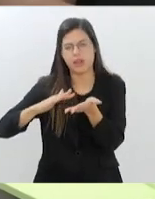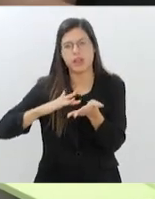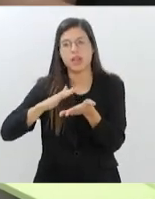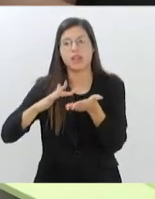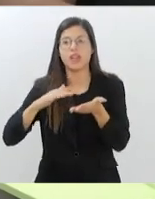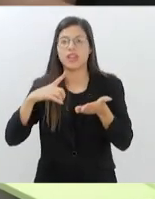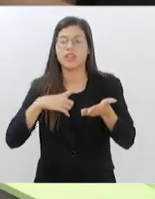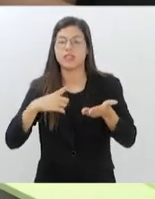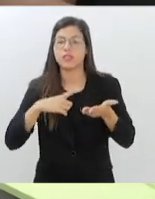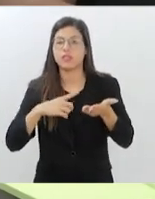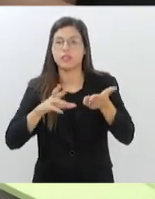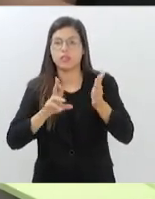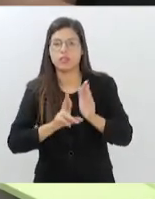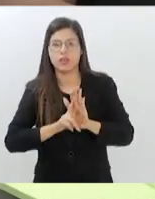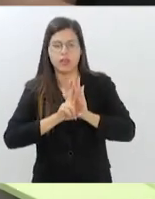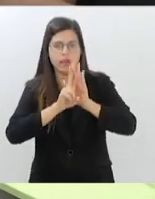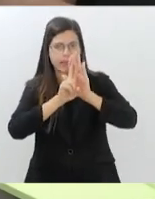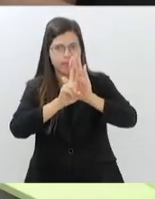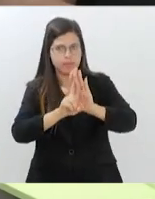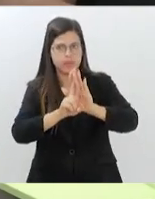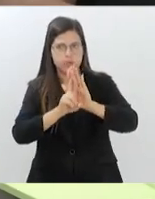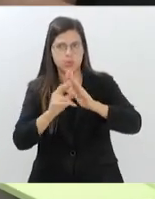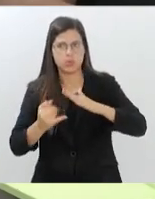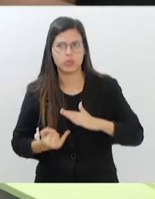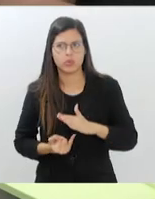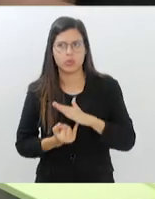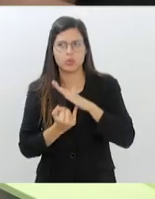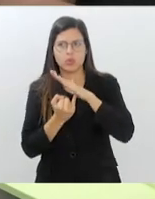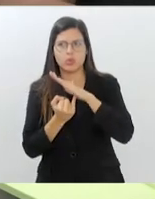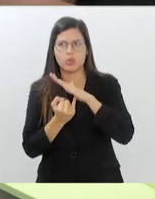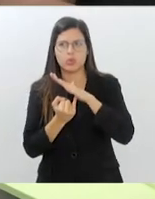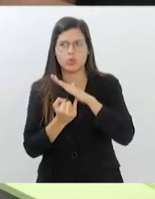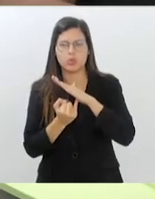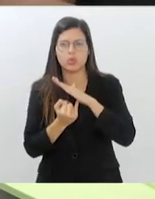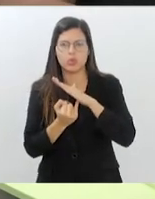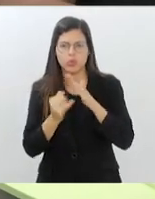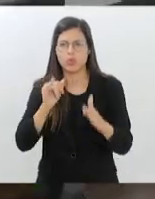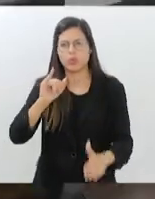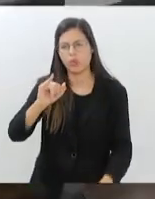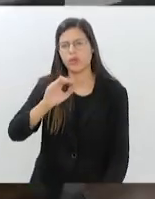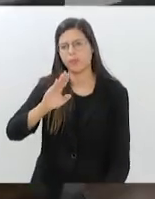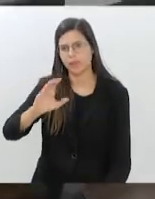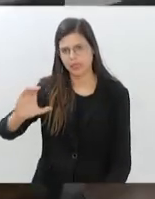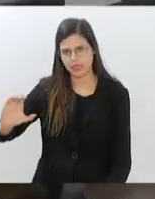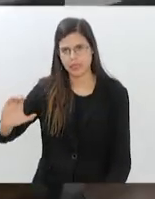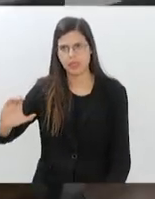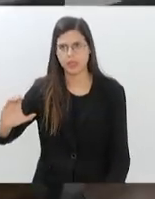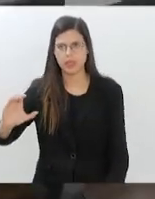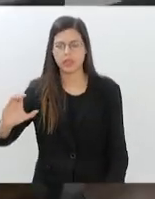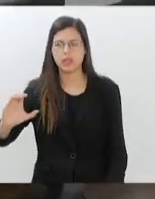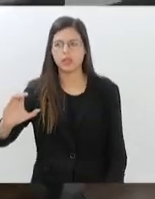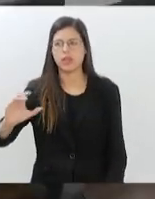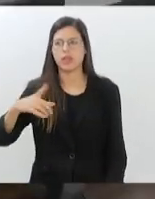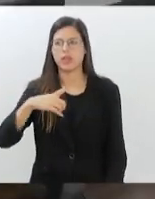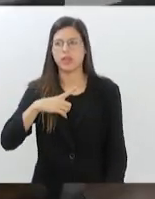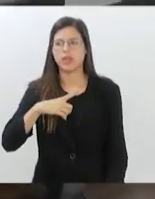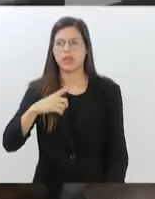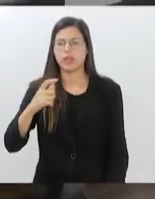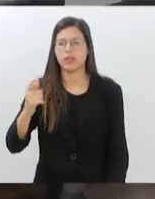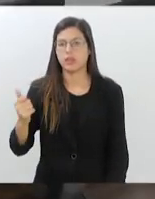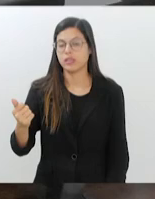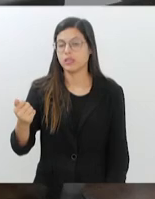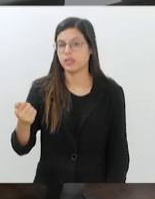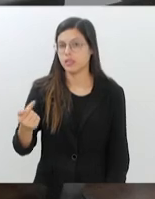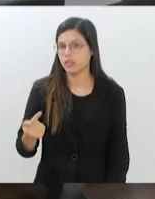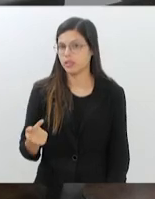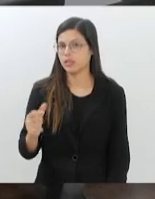eh do Instituto Benjamim Benjamim constan que tem 170 anos